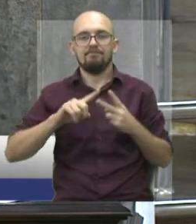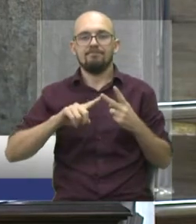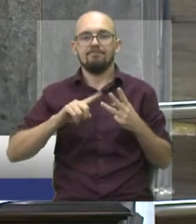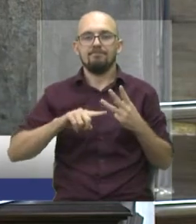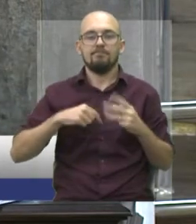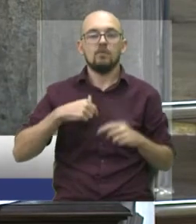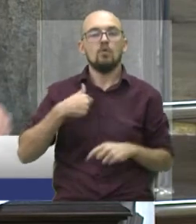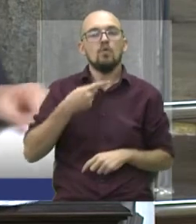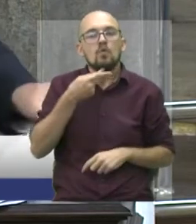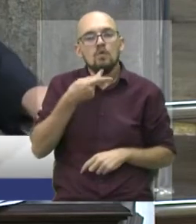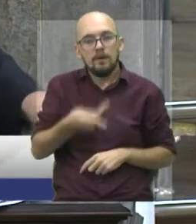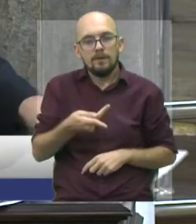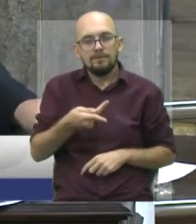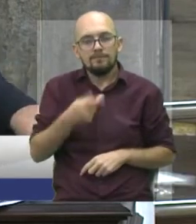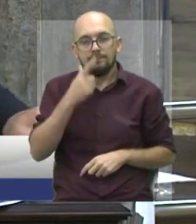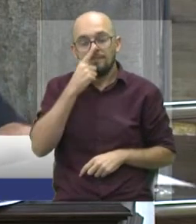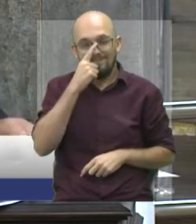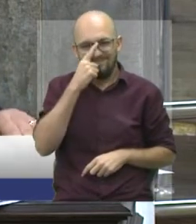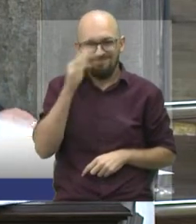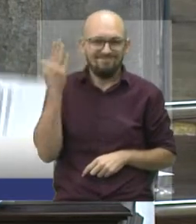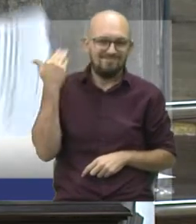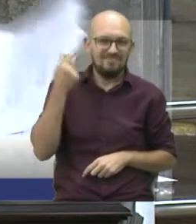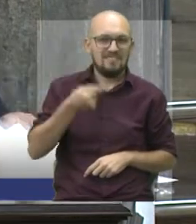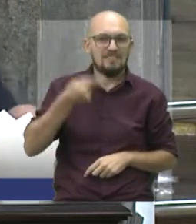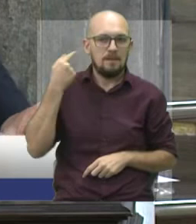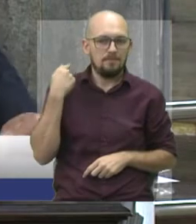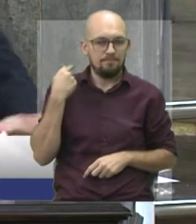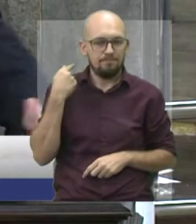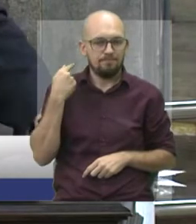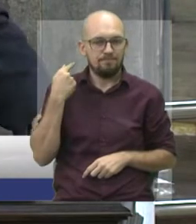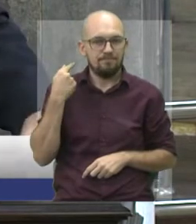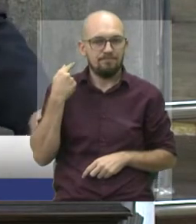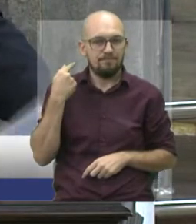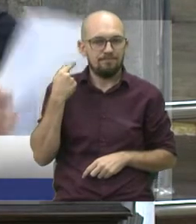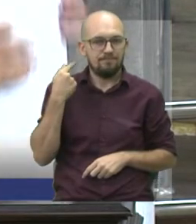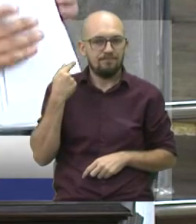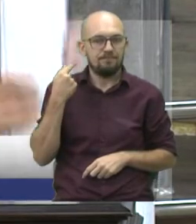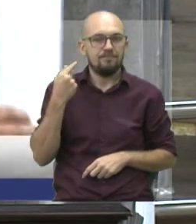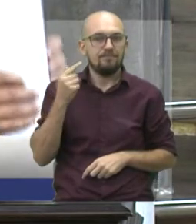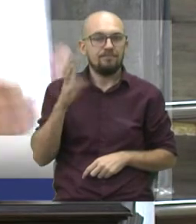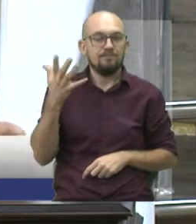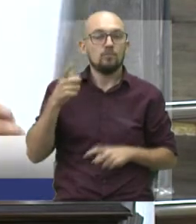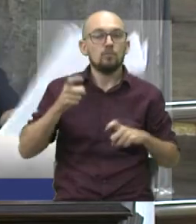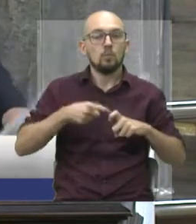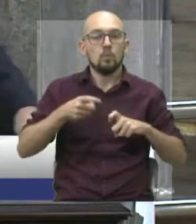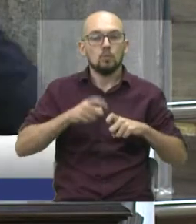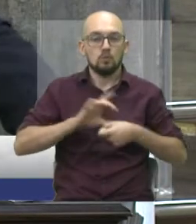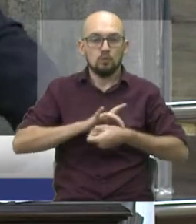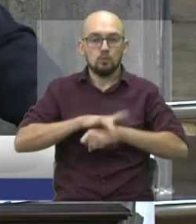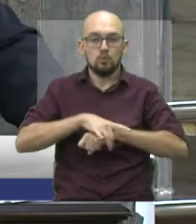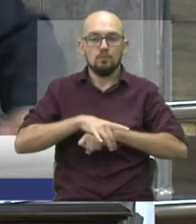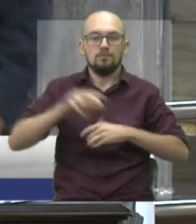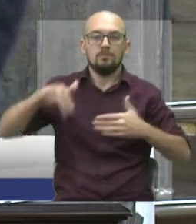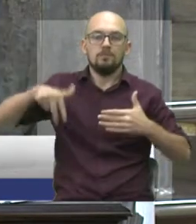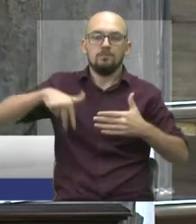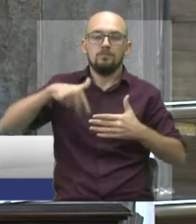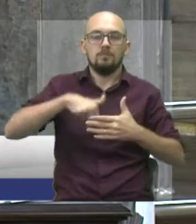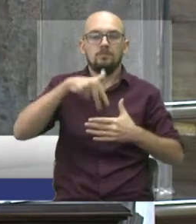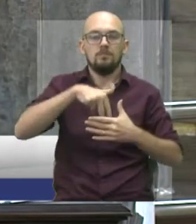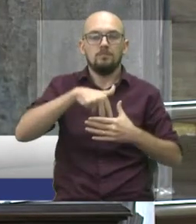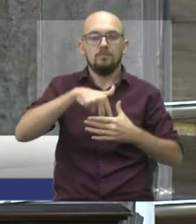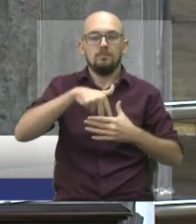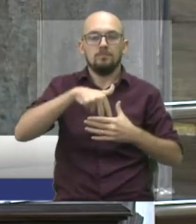aqui, na semana passada, o doutor Segura subiu aqui.